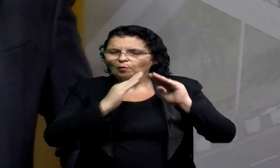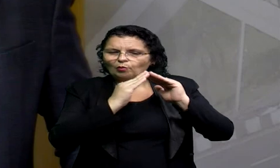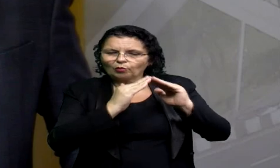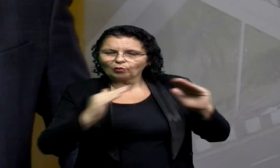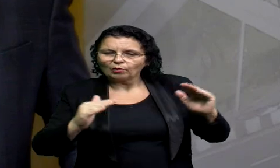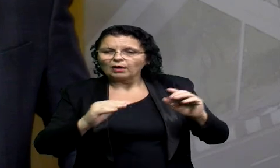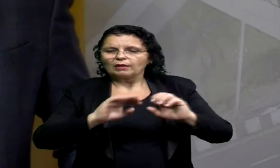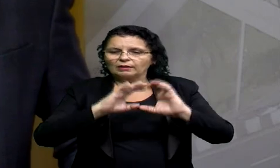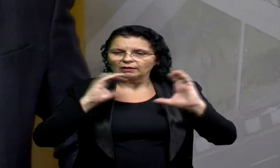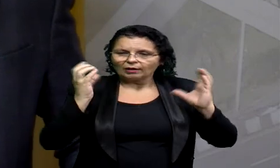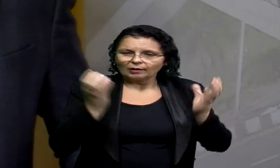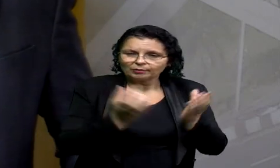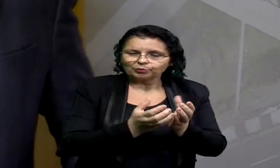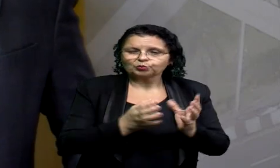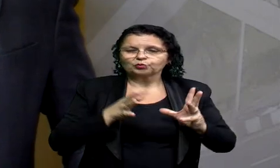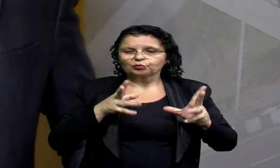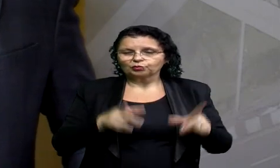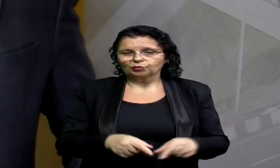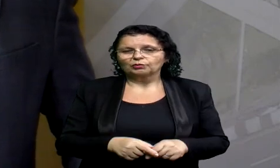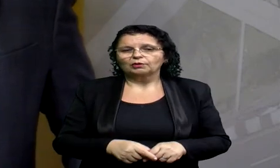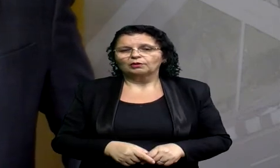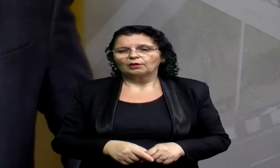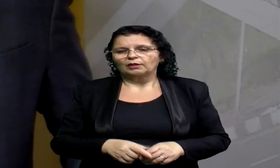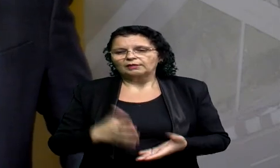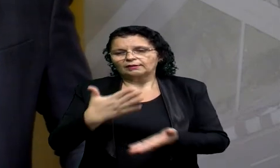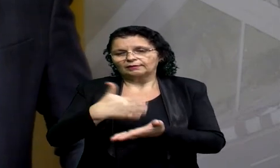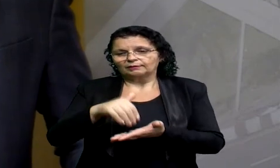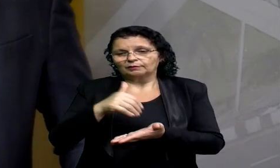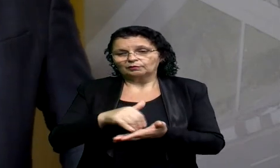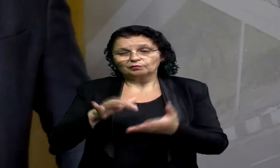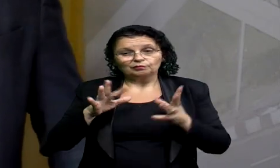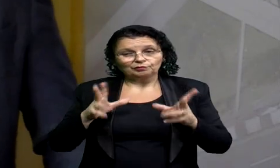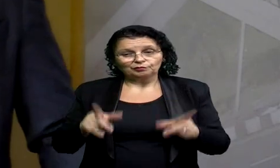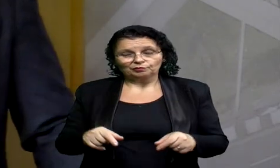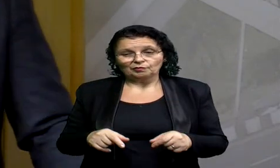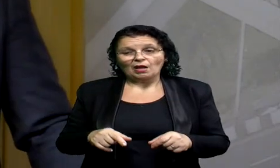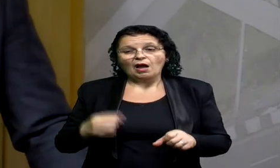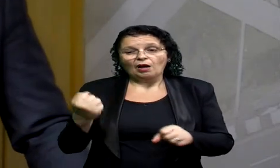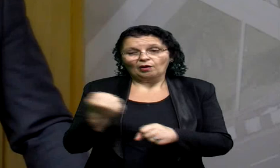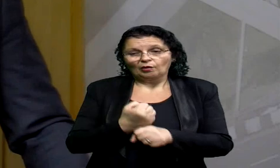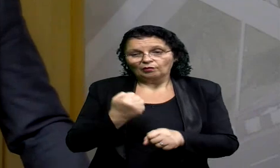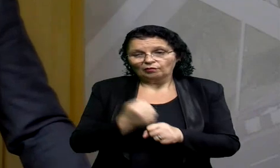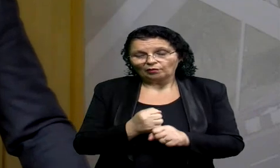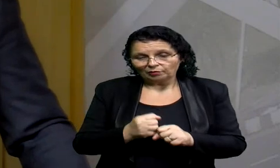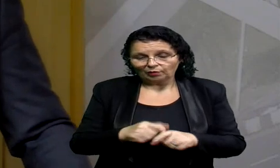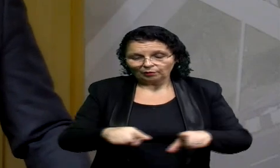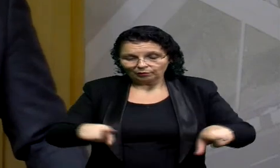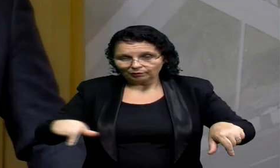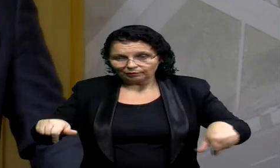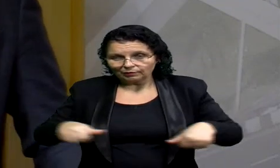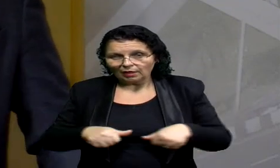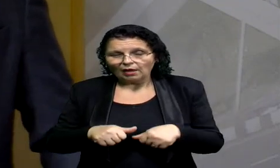Campo Novo instalações escritório agora vamos reformar a quadra lá onde as senhoras joga o vôle